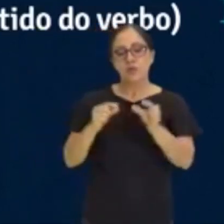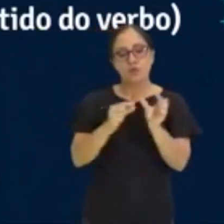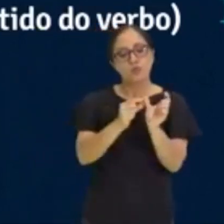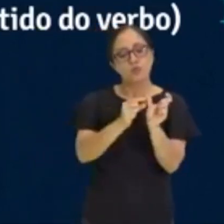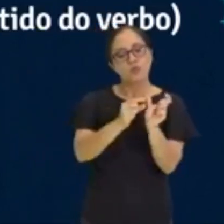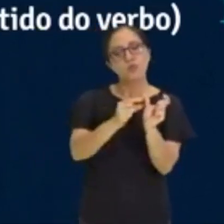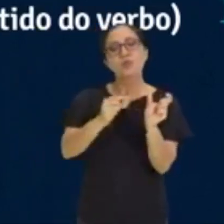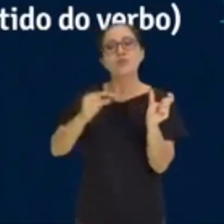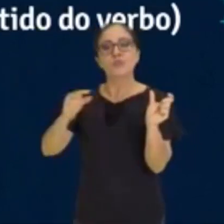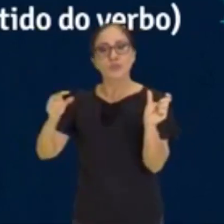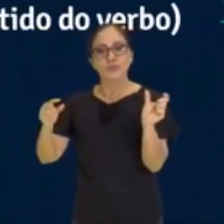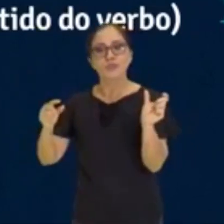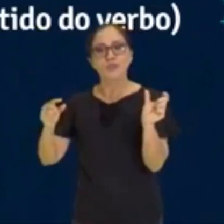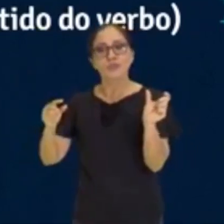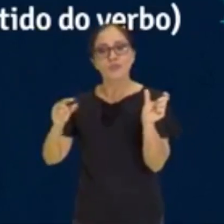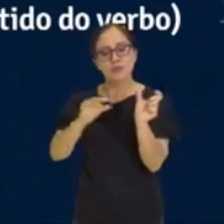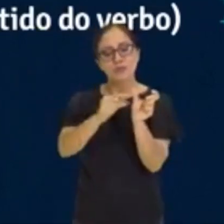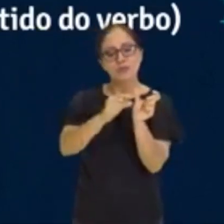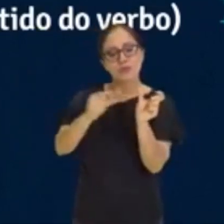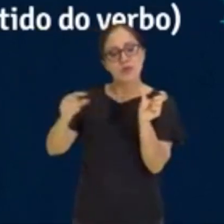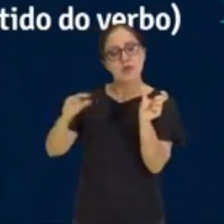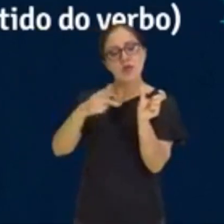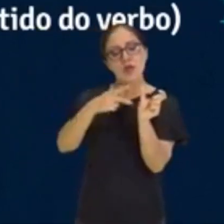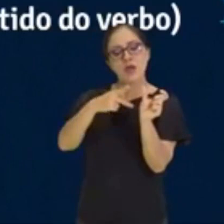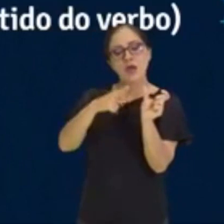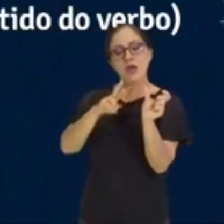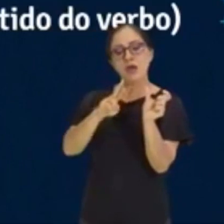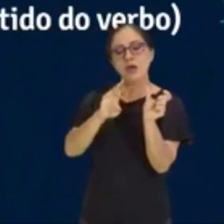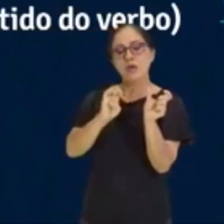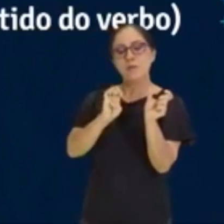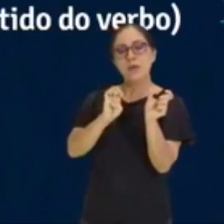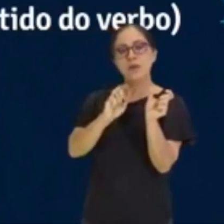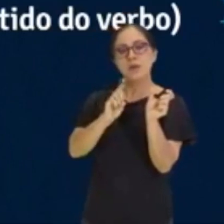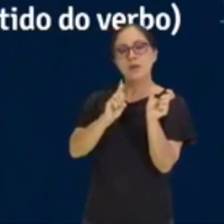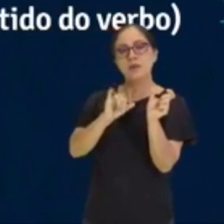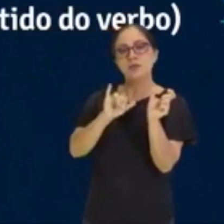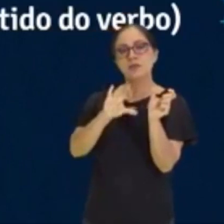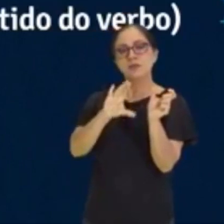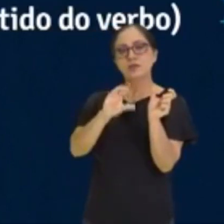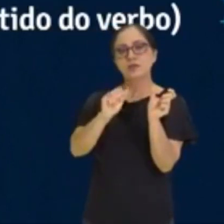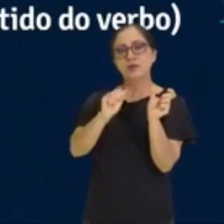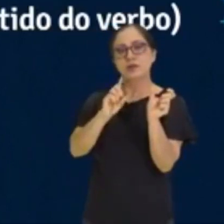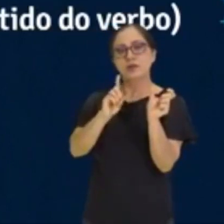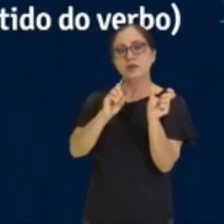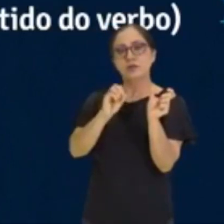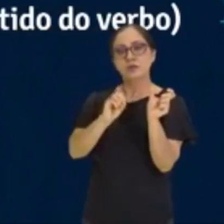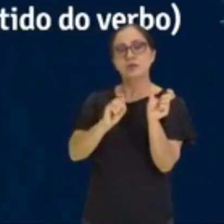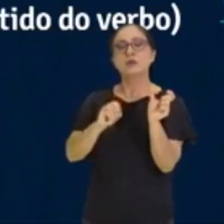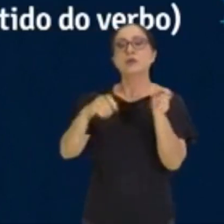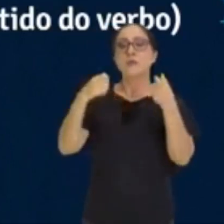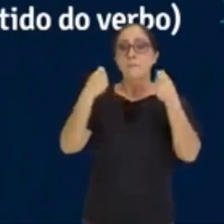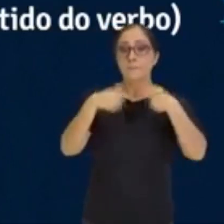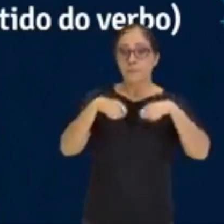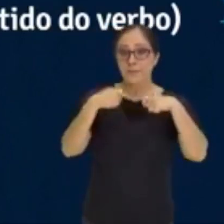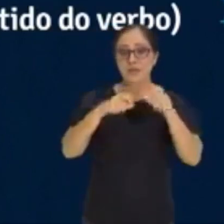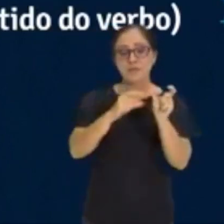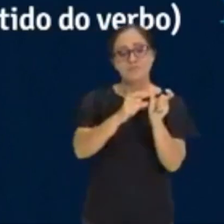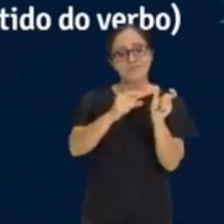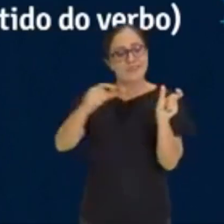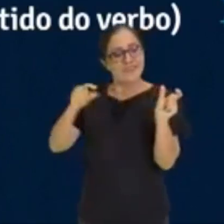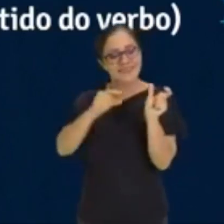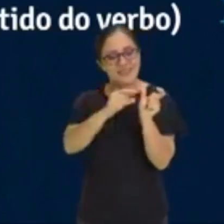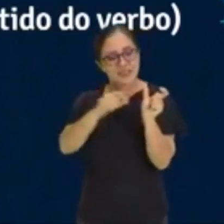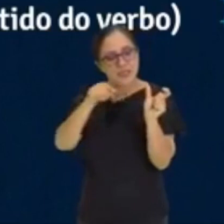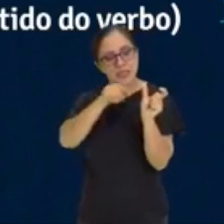o predicado. Sempre dentro do predicado, precisa estar o verbo.